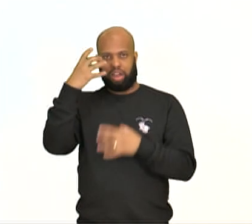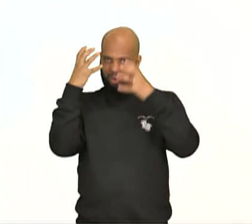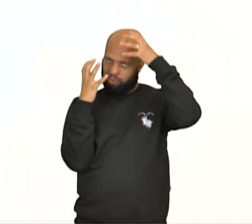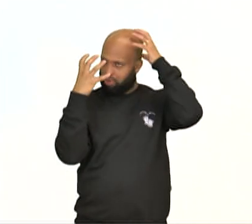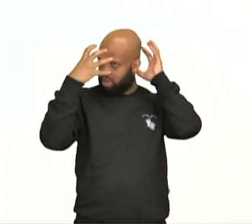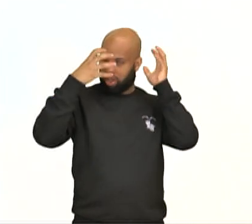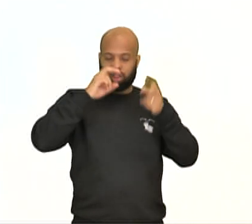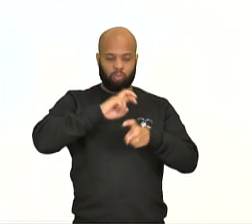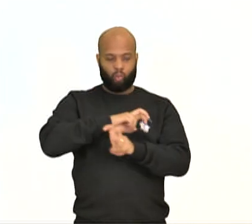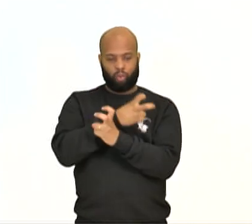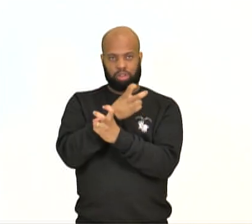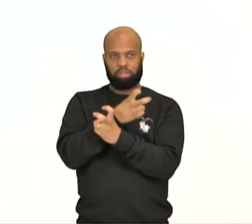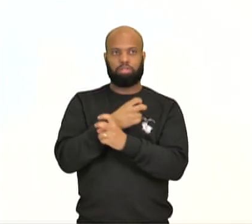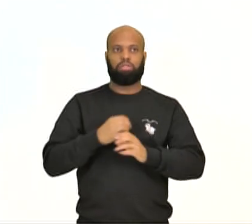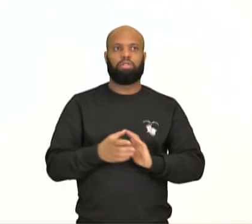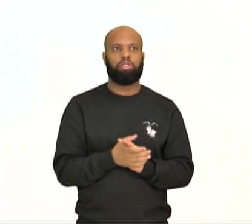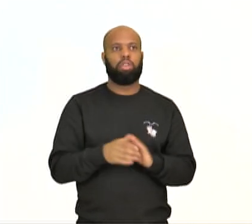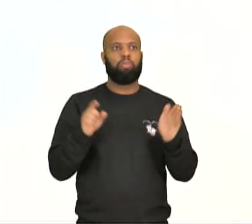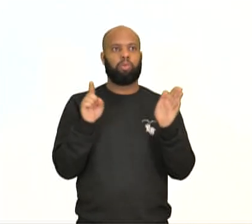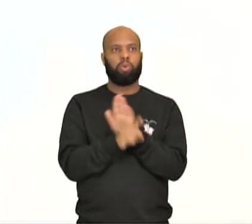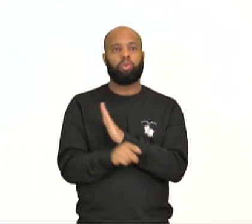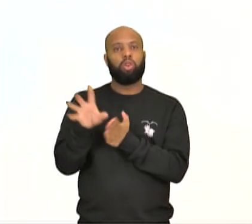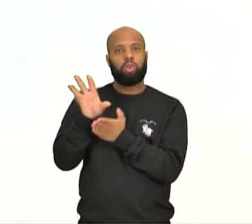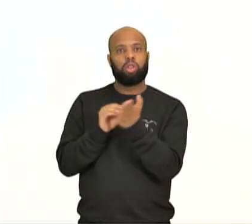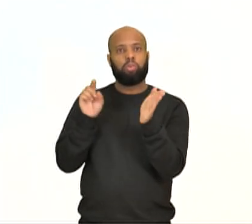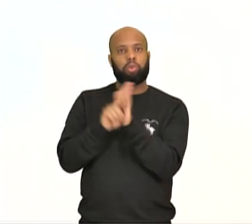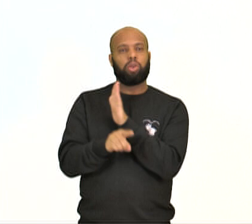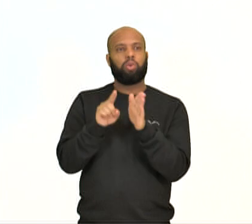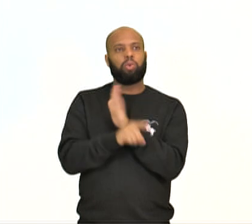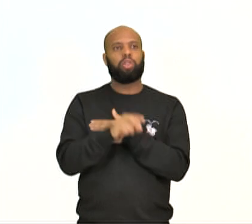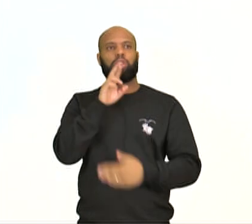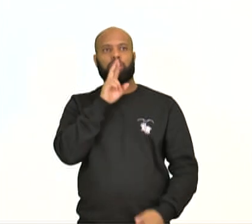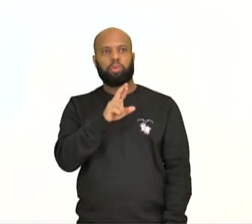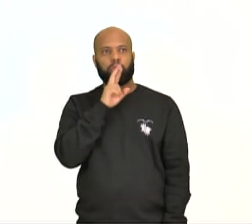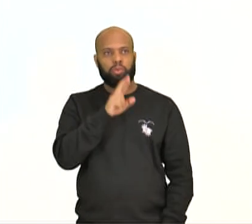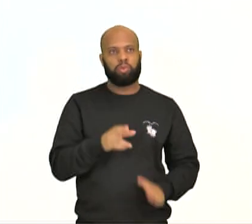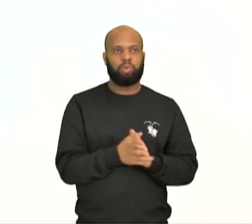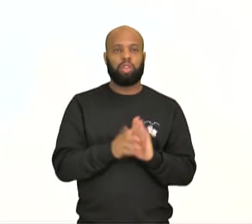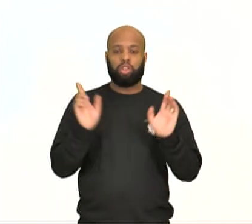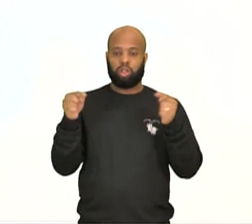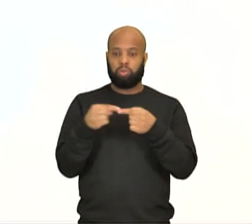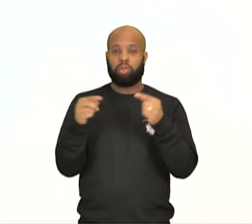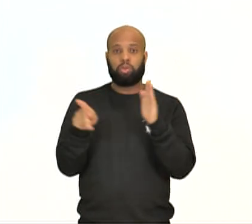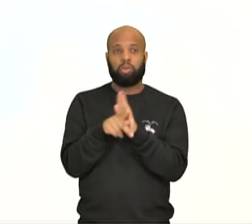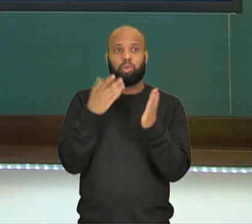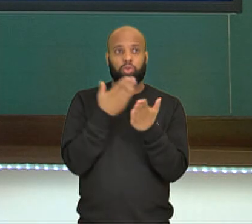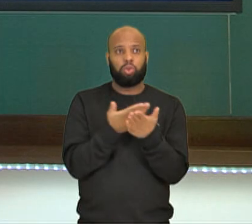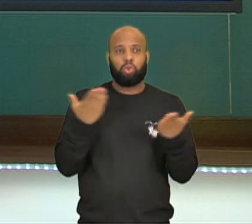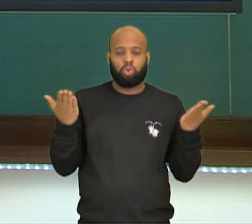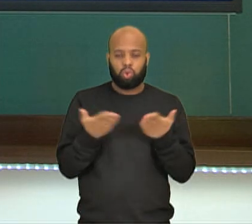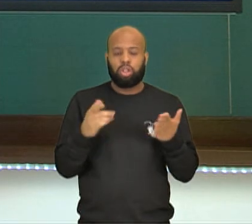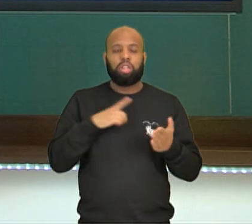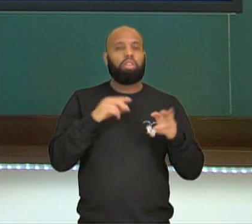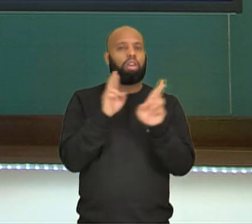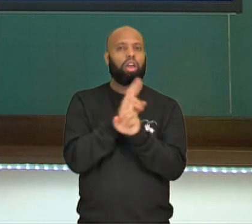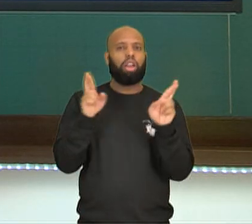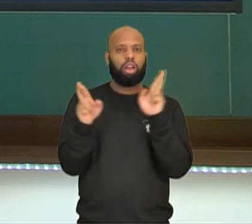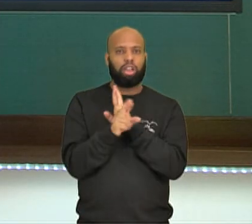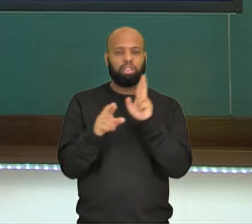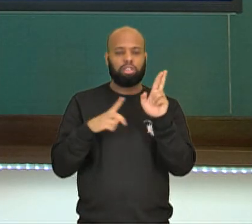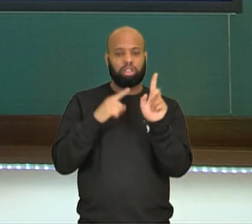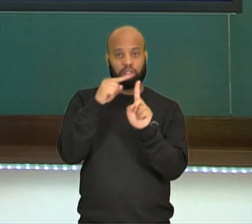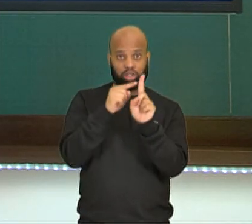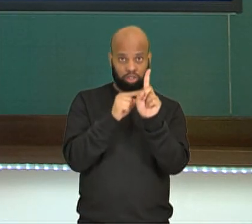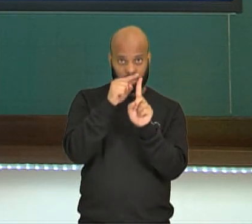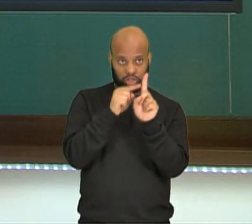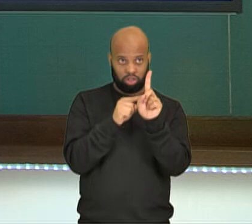Geórgia, Ásia. Mais uma perguntinha, galera. Copie a pergunta no seu caderno e responda. De acordo com o nosso estudo, qual a relação entre a